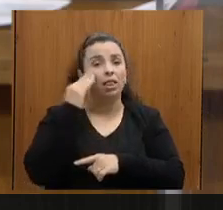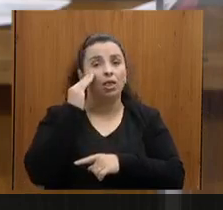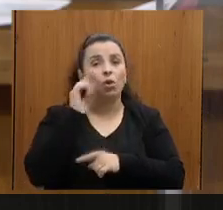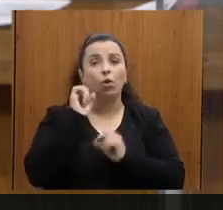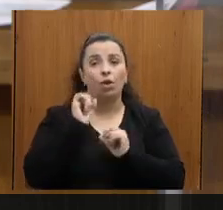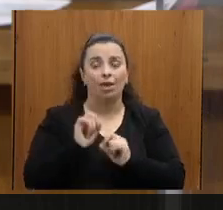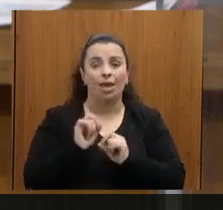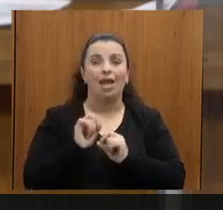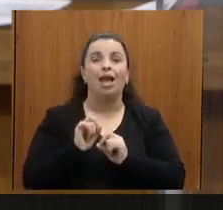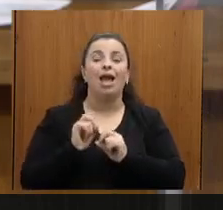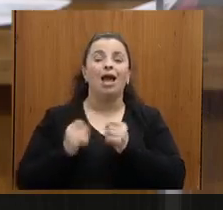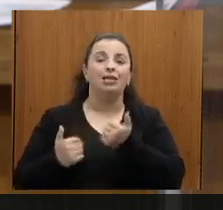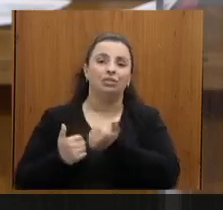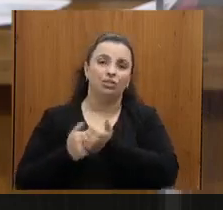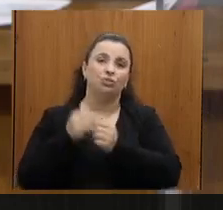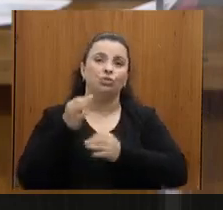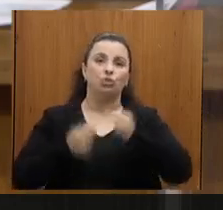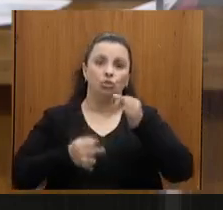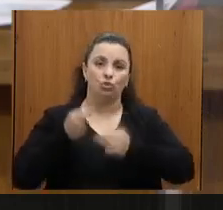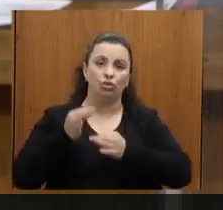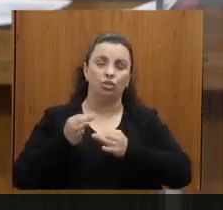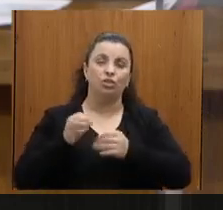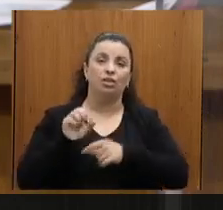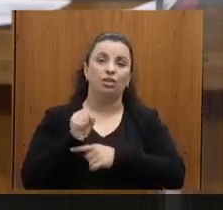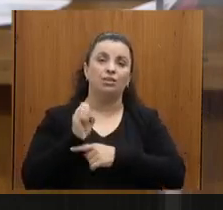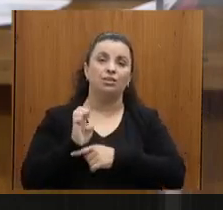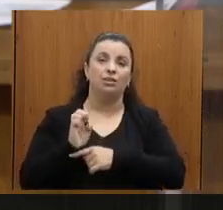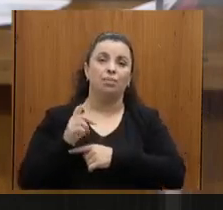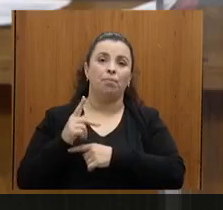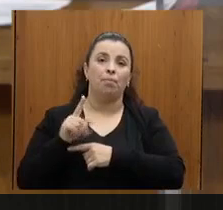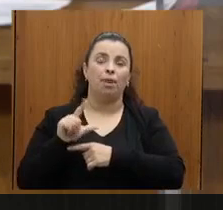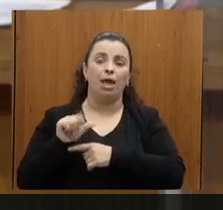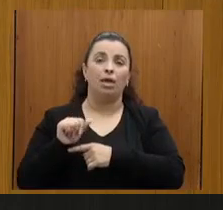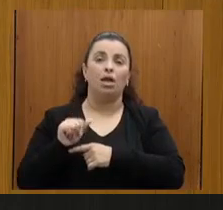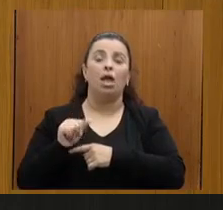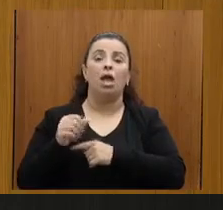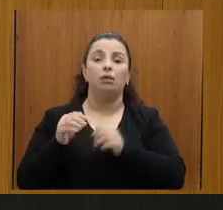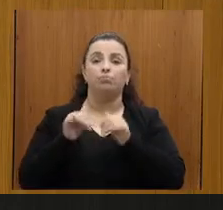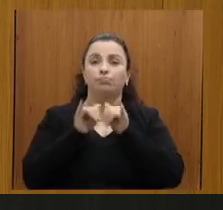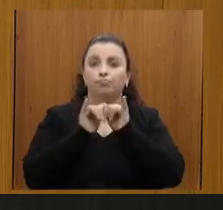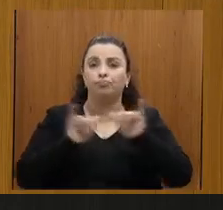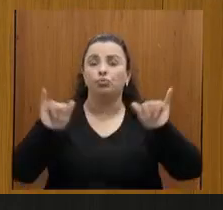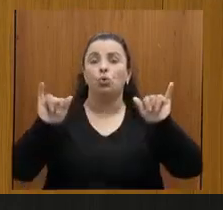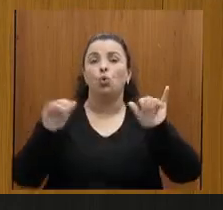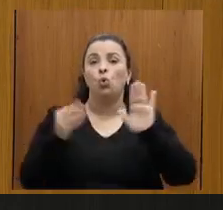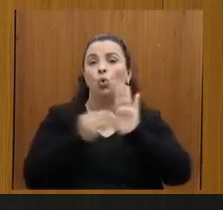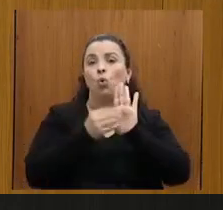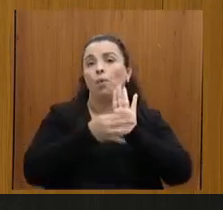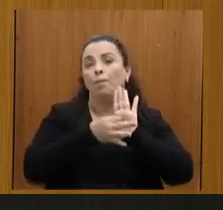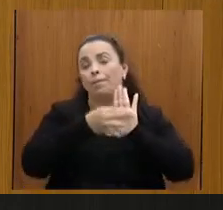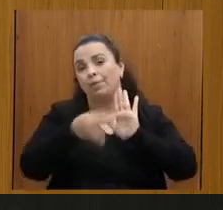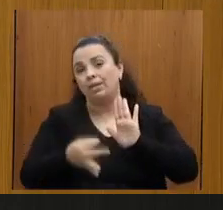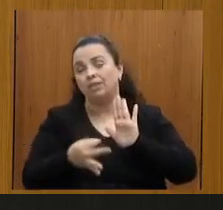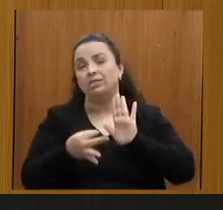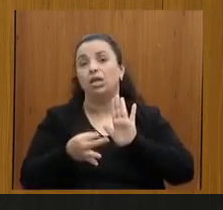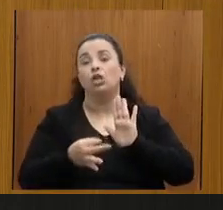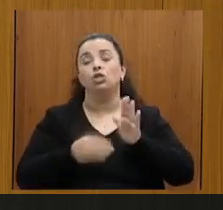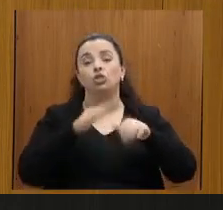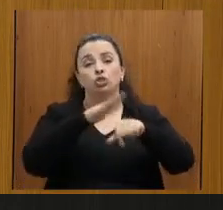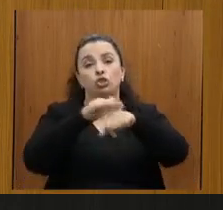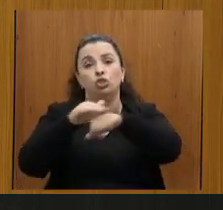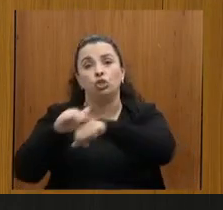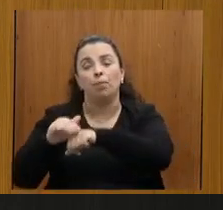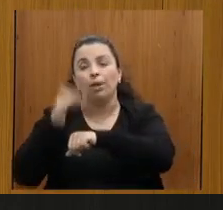CEPLAG emitiu um parecer, orientando a necessidade de convocação de todas essas pessoas.